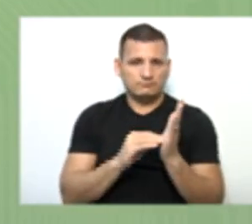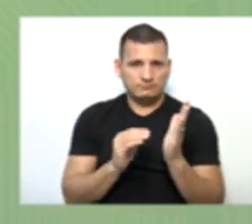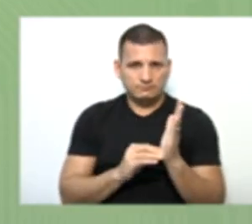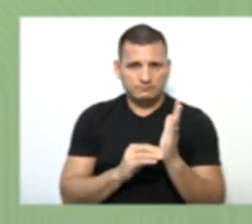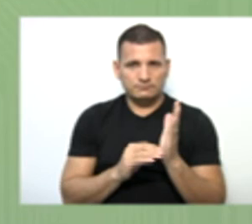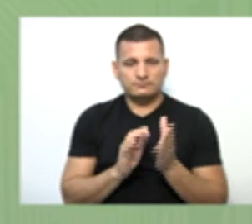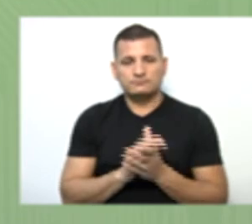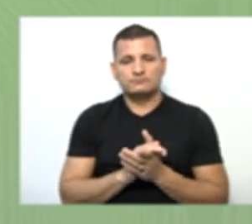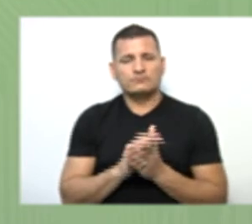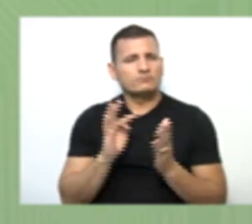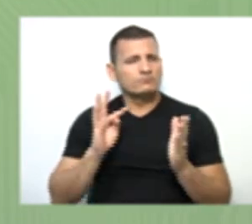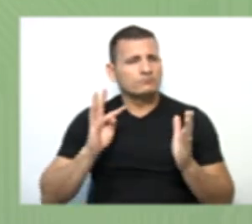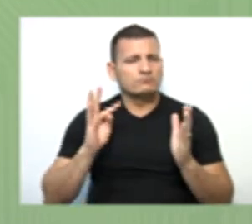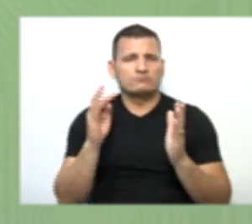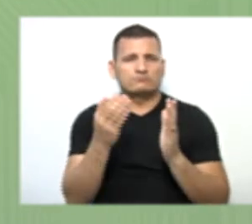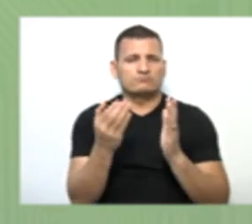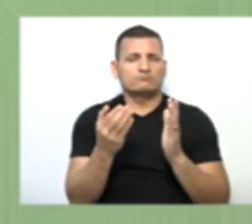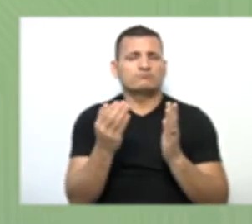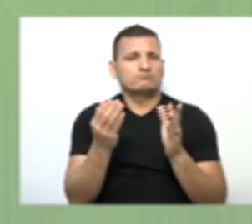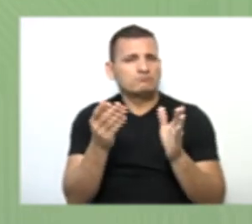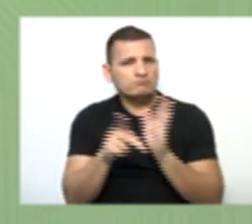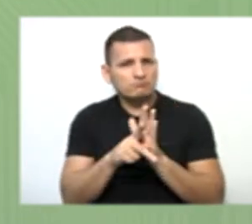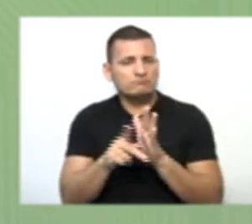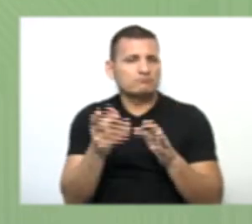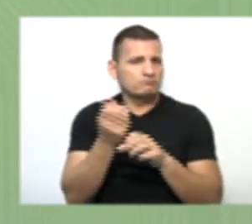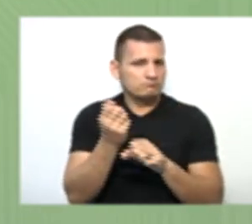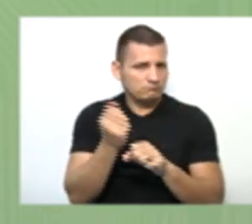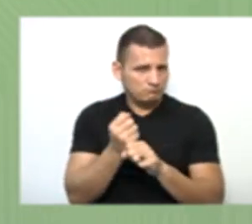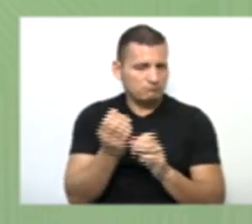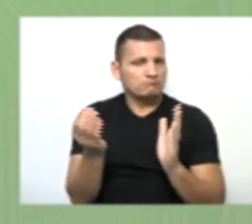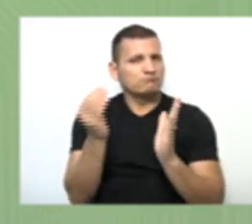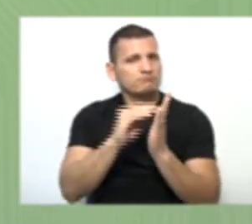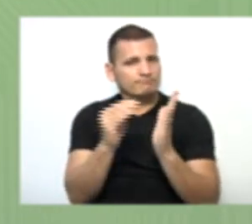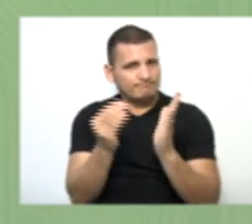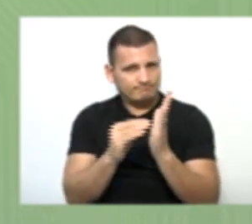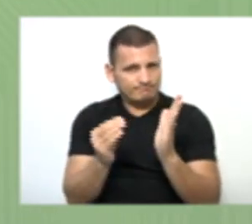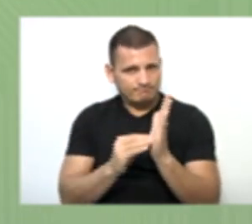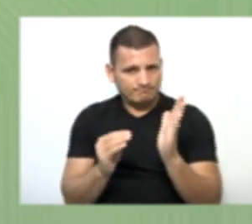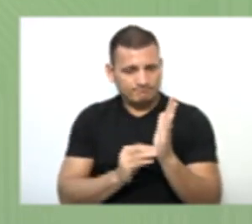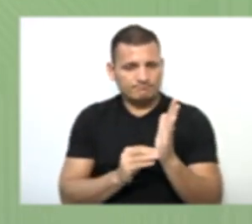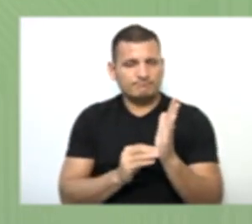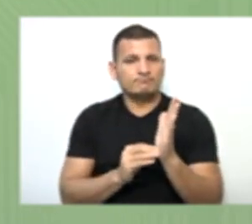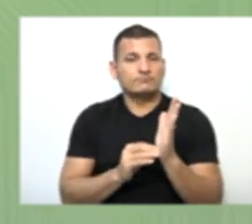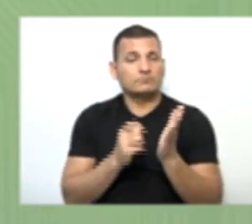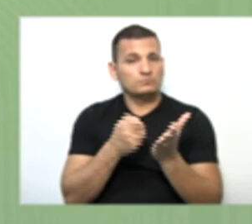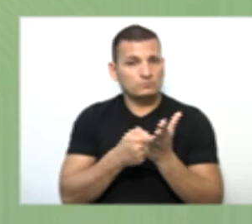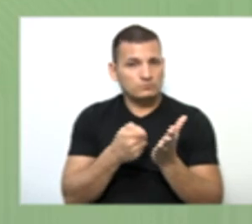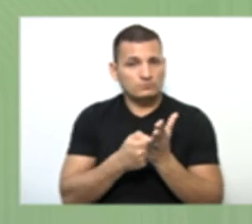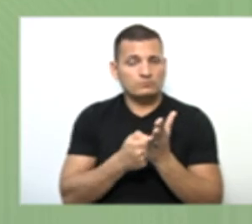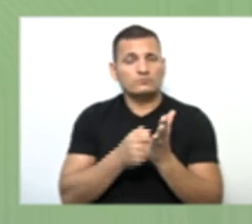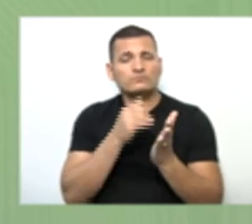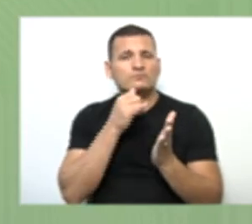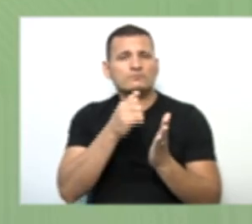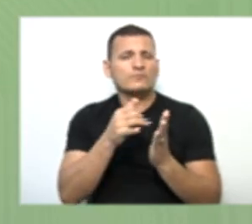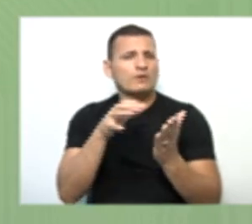Todo fato contábil origina um lançamento contábil. Para registrar qualquer fato, existem 4